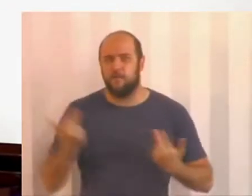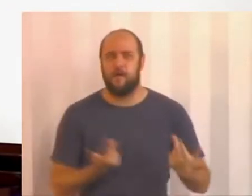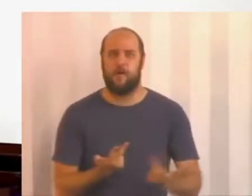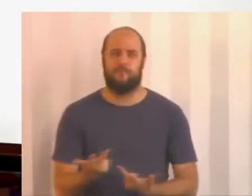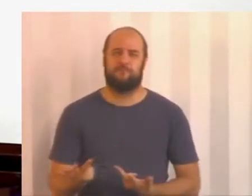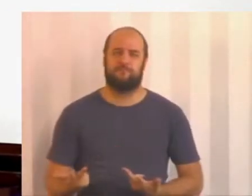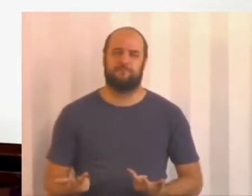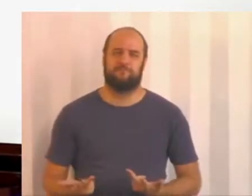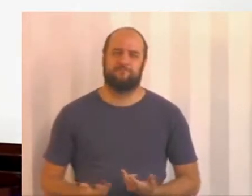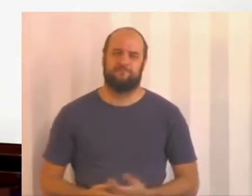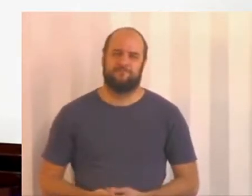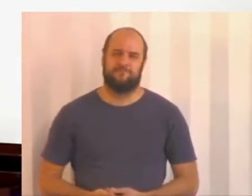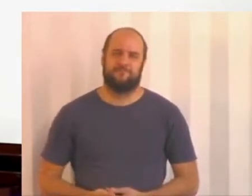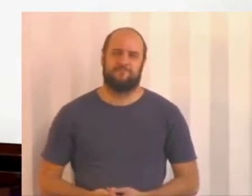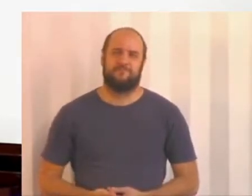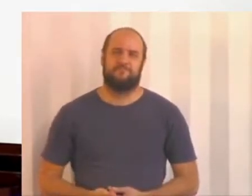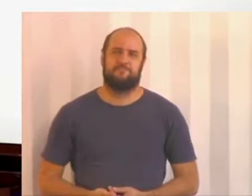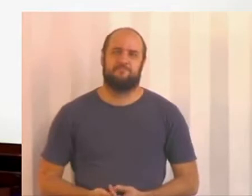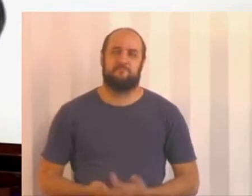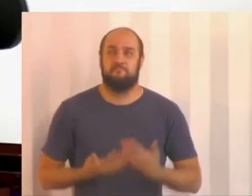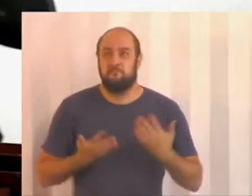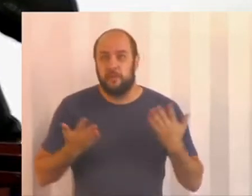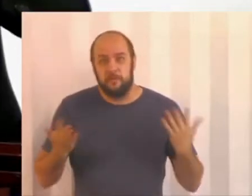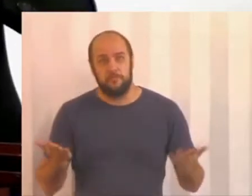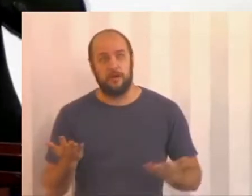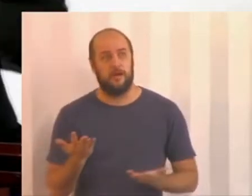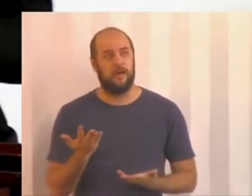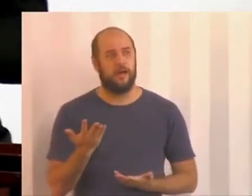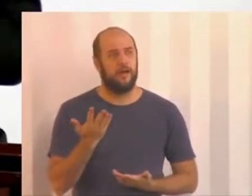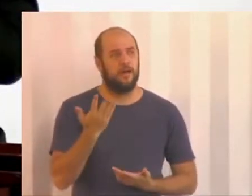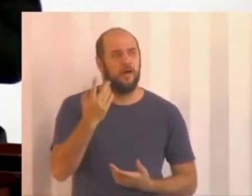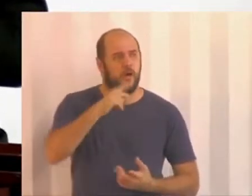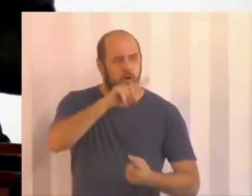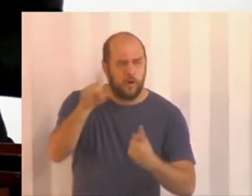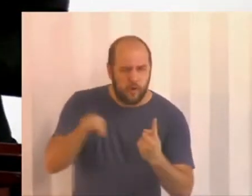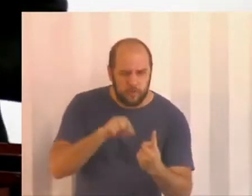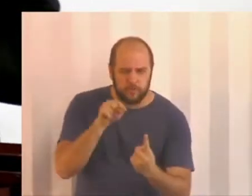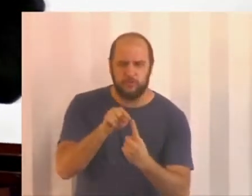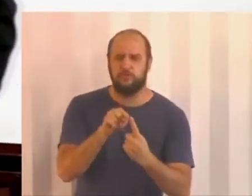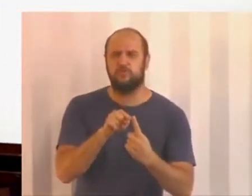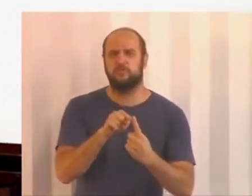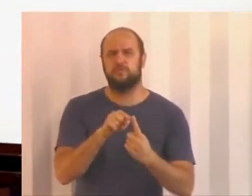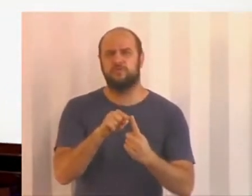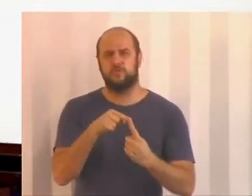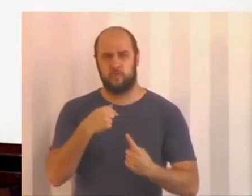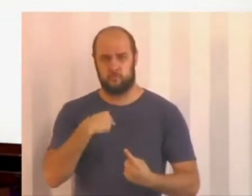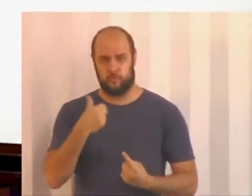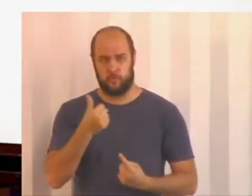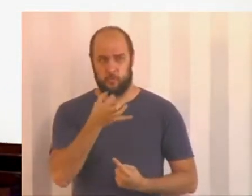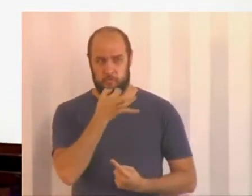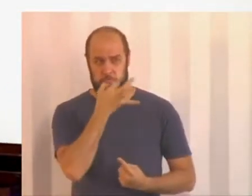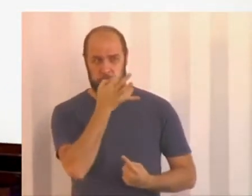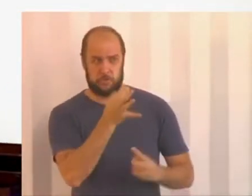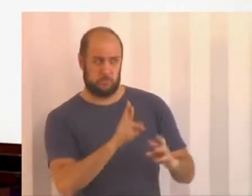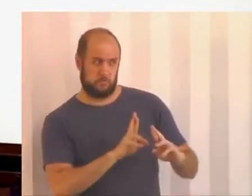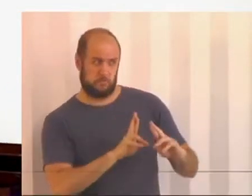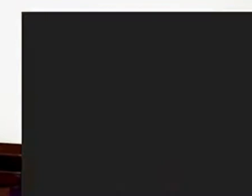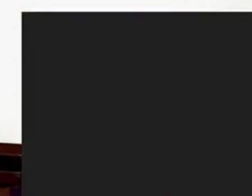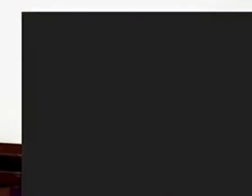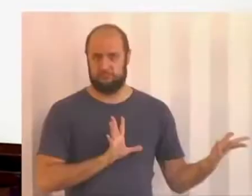ideia. E pode ser que, diante desse propósito, eu tenha uma divergência com o meu